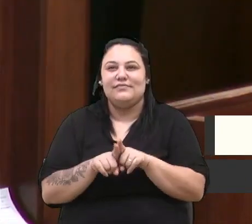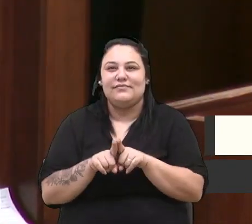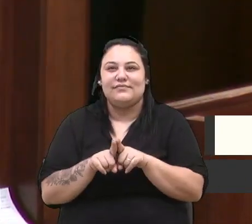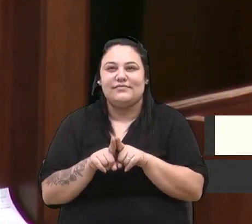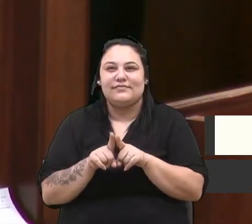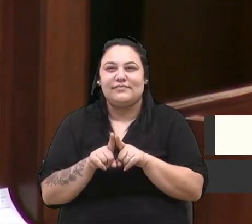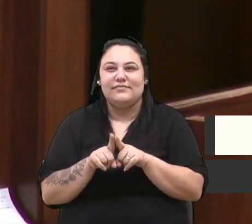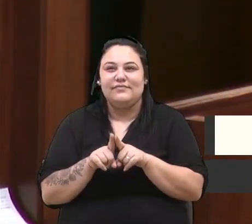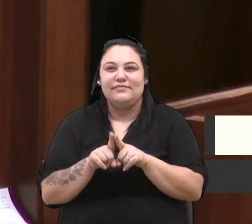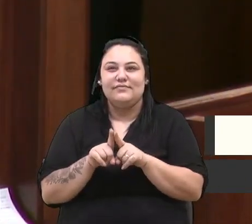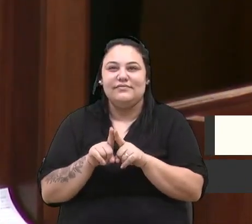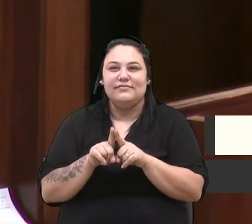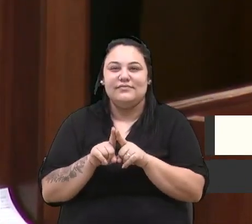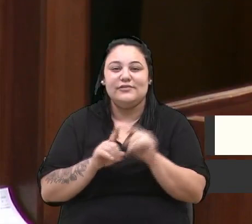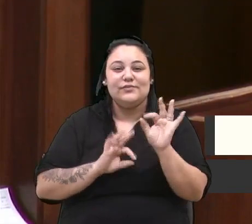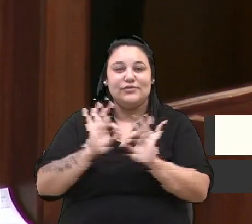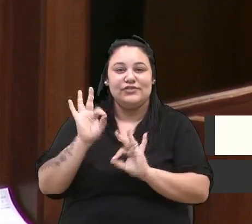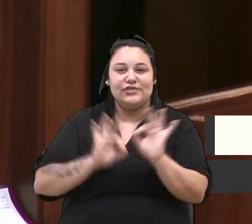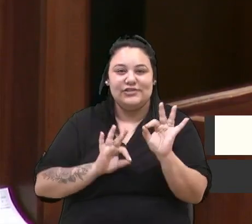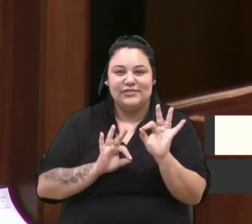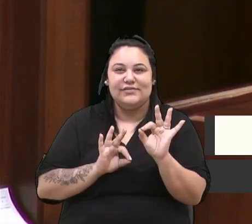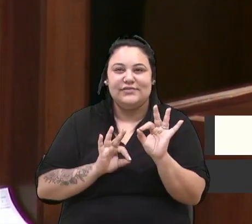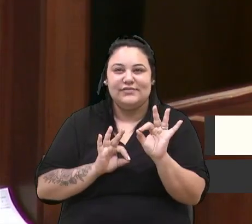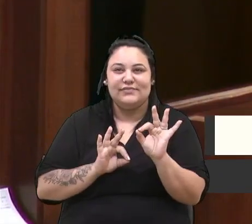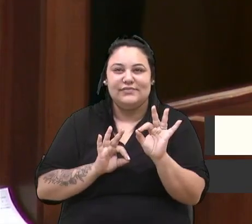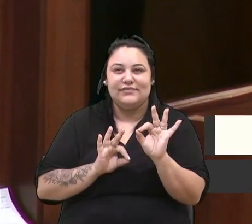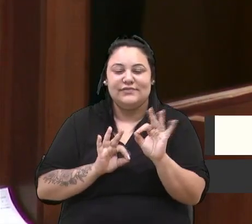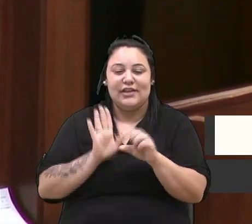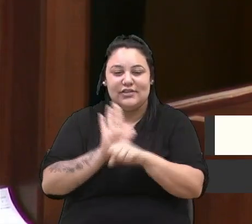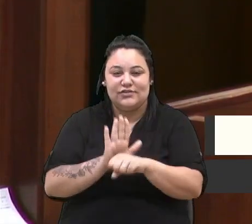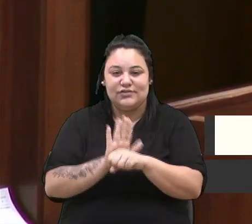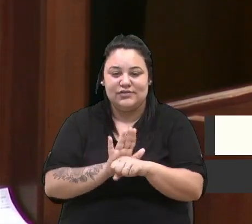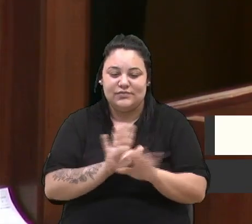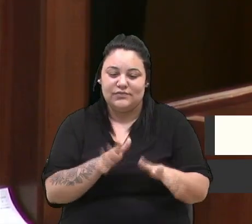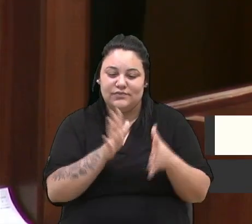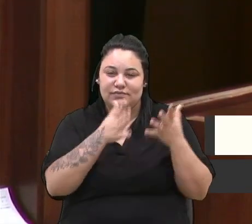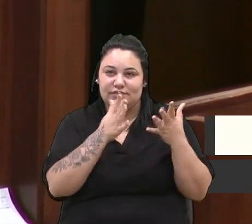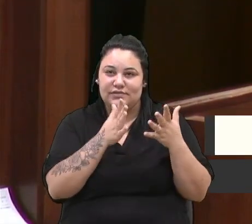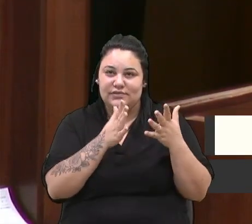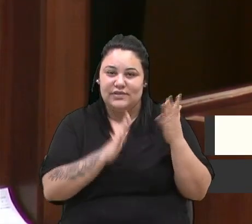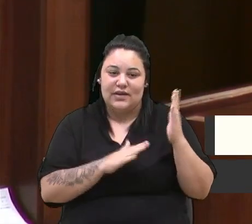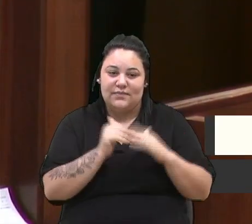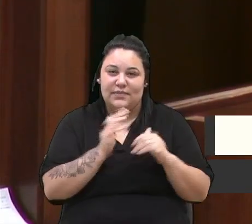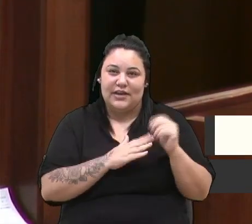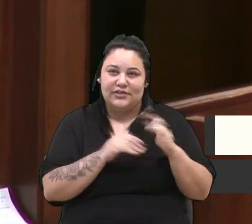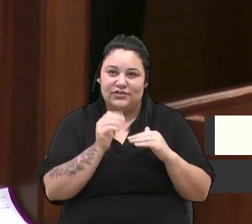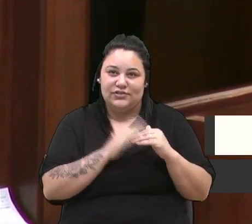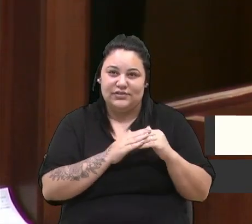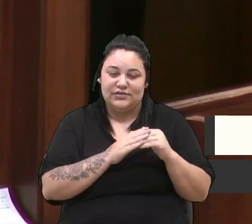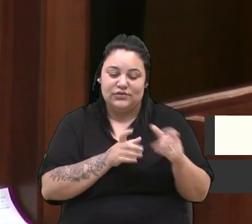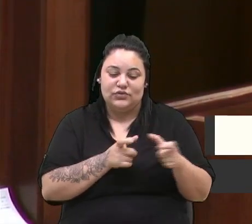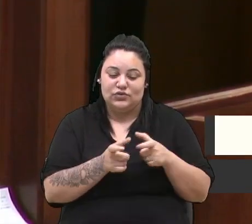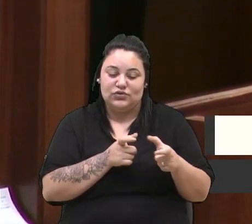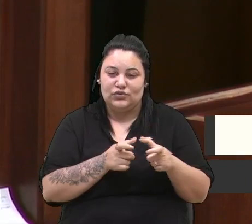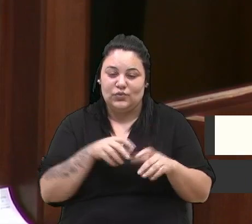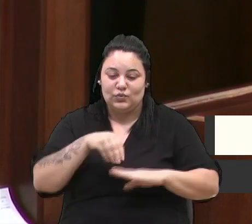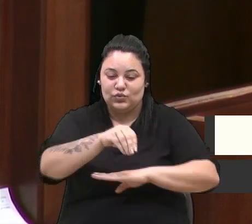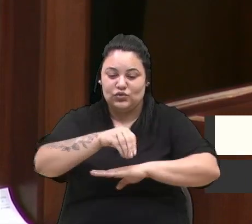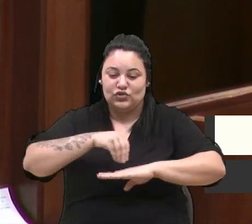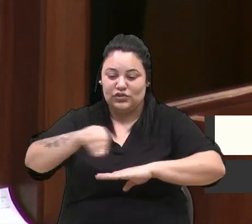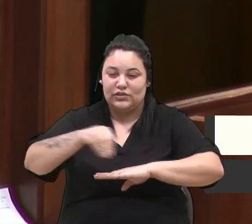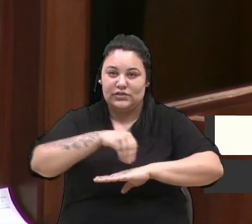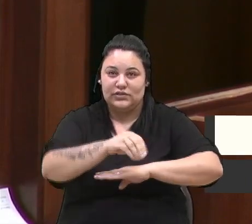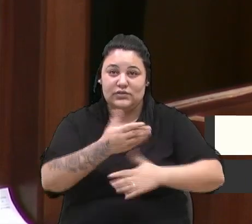um projeto que vem promover, fomentar e estimular a prática do jogo de xadrez nos